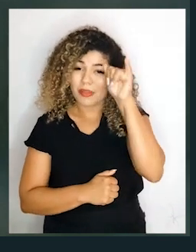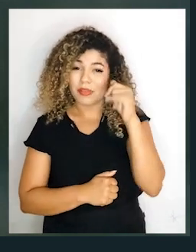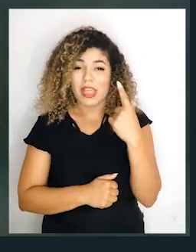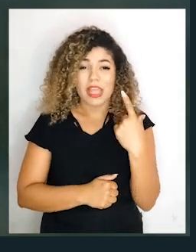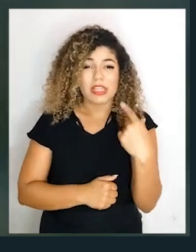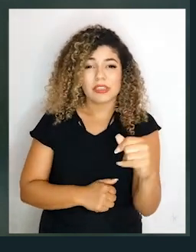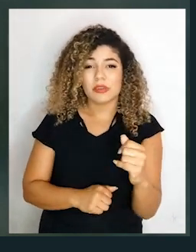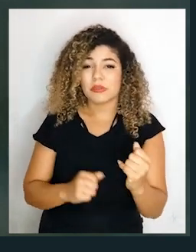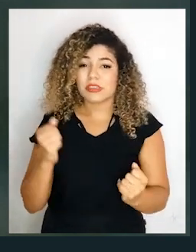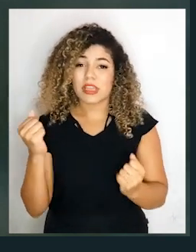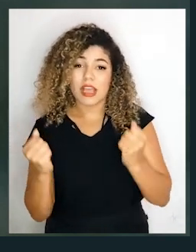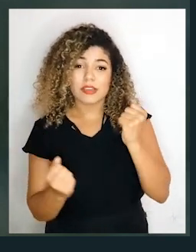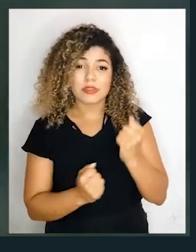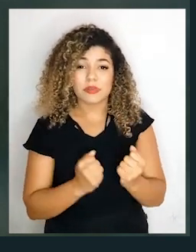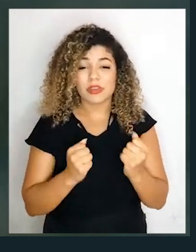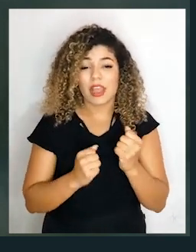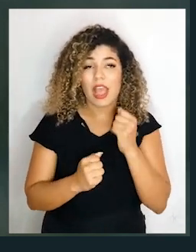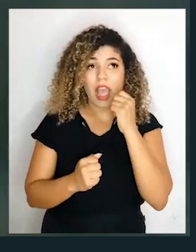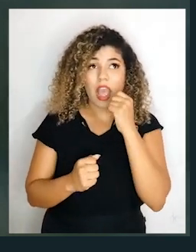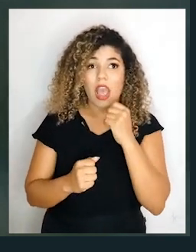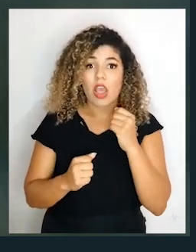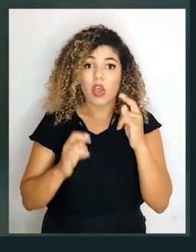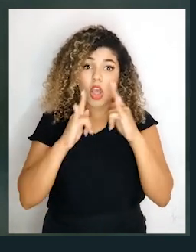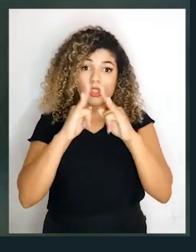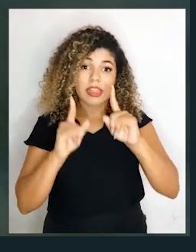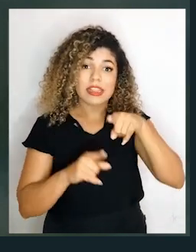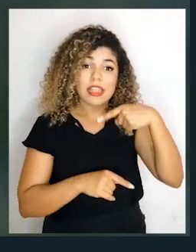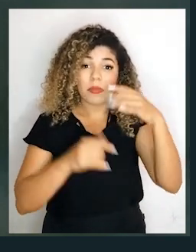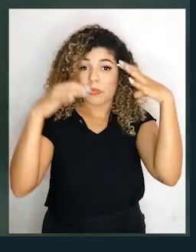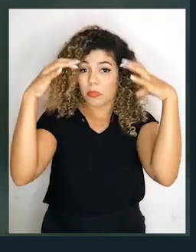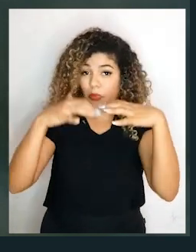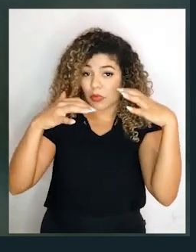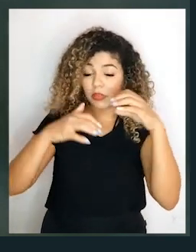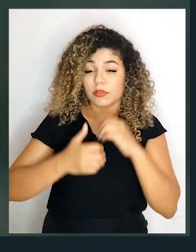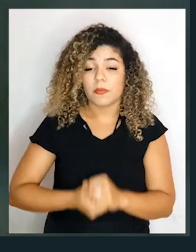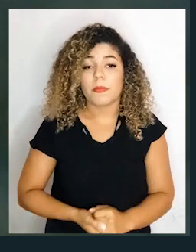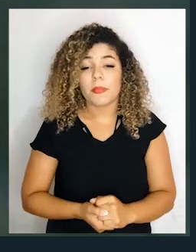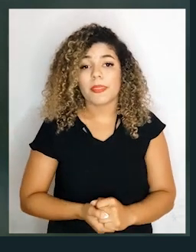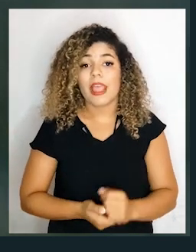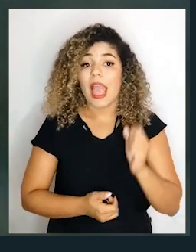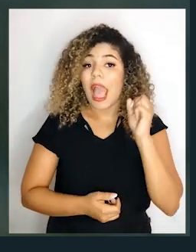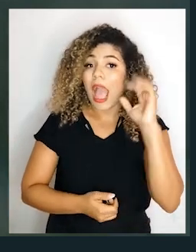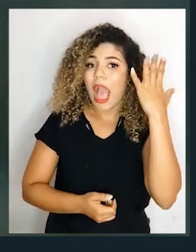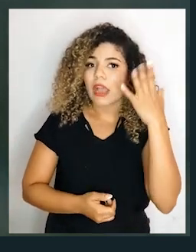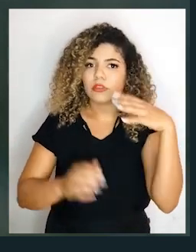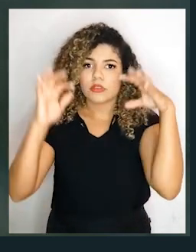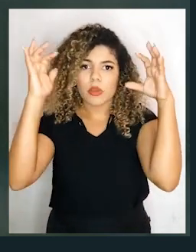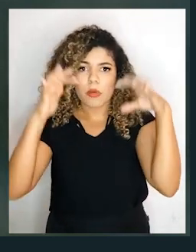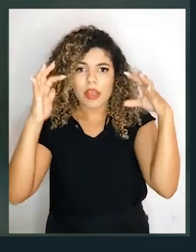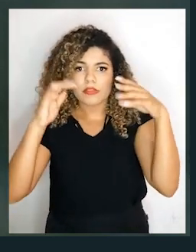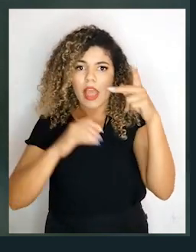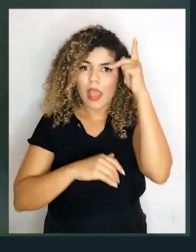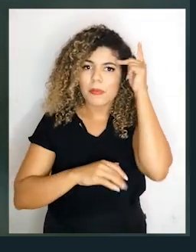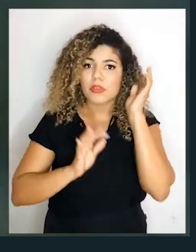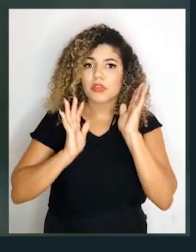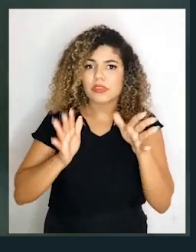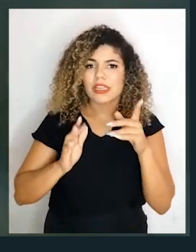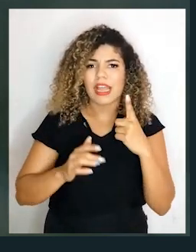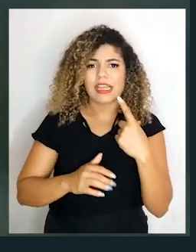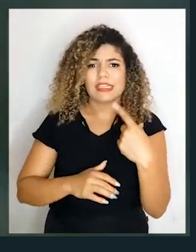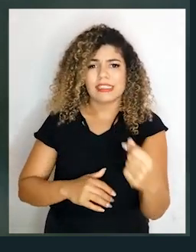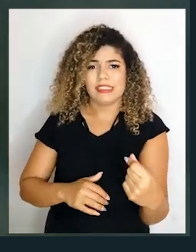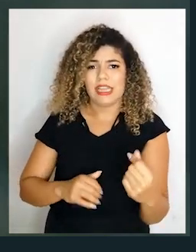e galpões logo após a tempestade. Isso é muito comum. Aconteceu uma tempestade, a pessoa já sai do carro, o chão